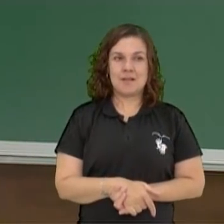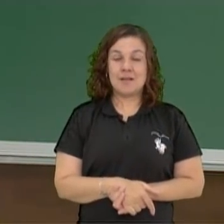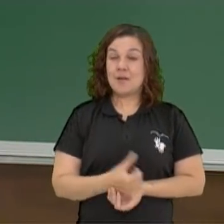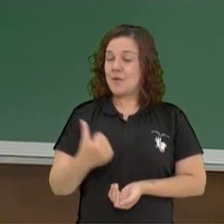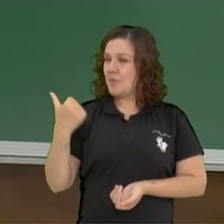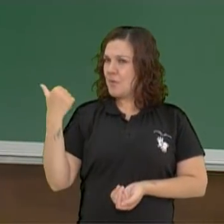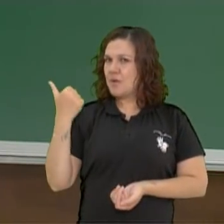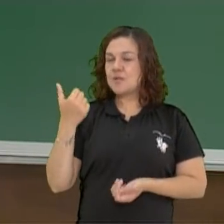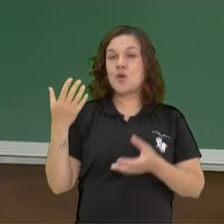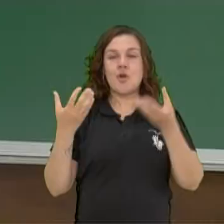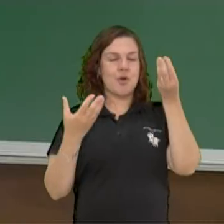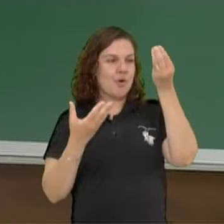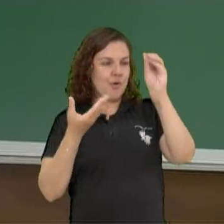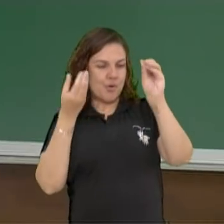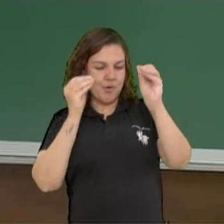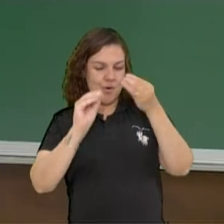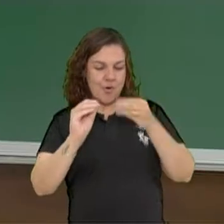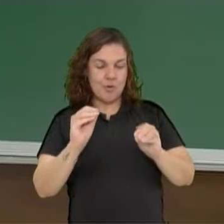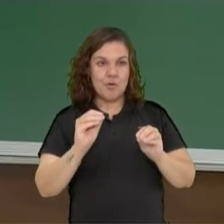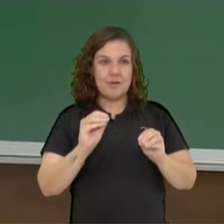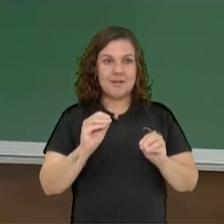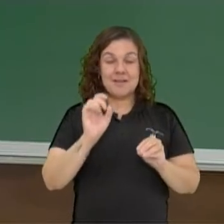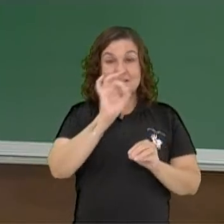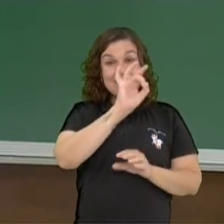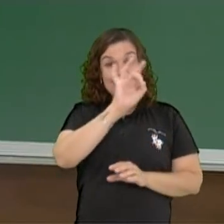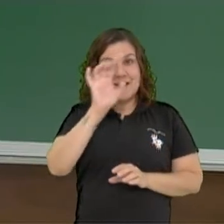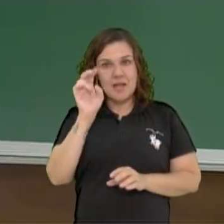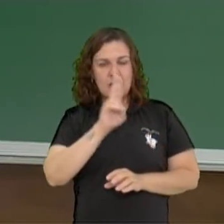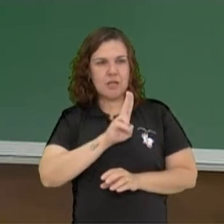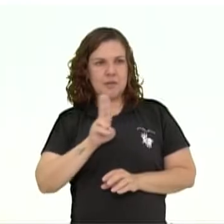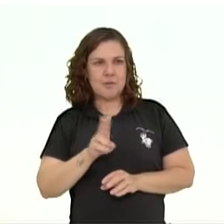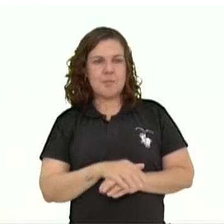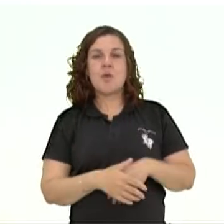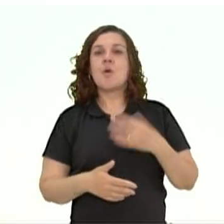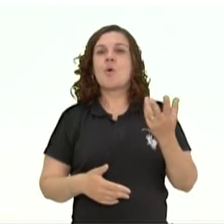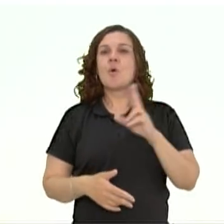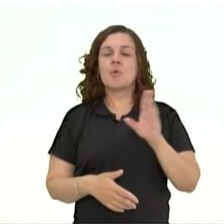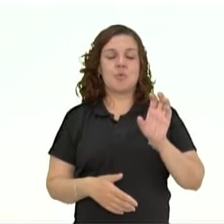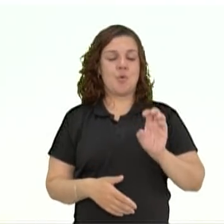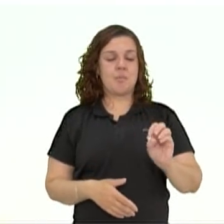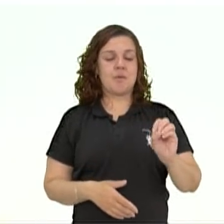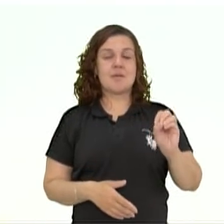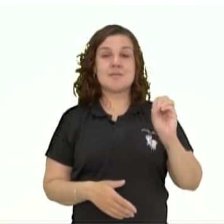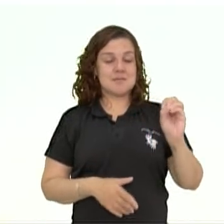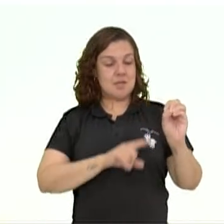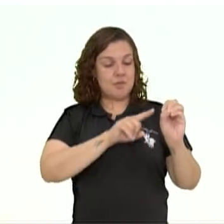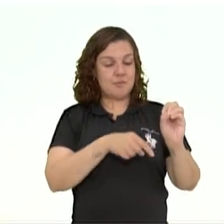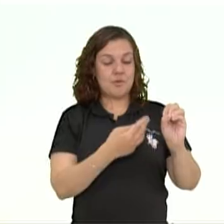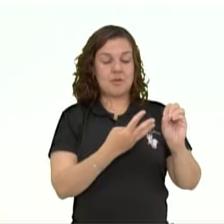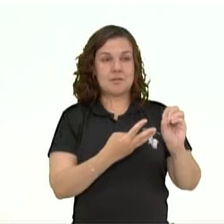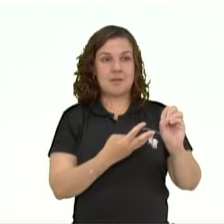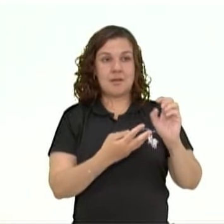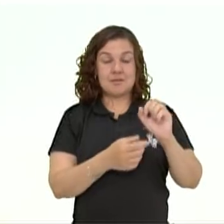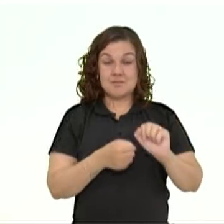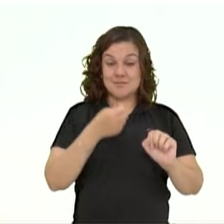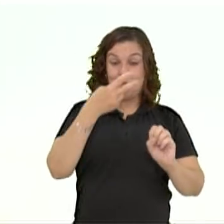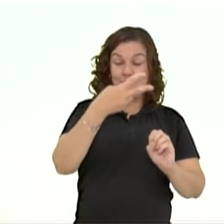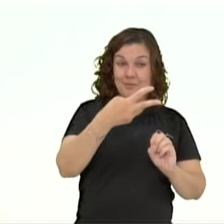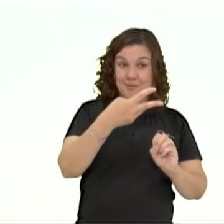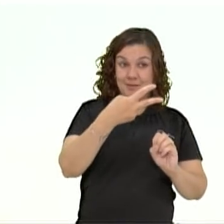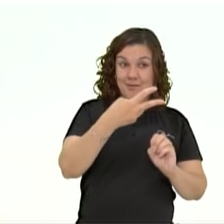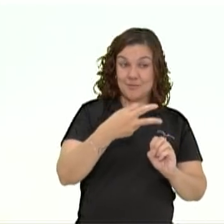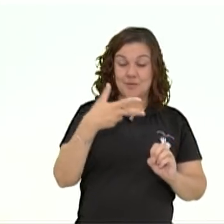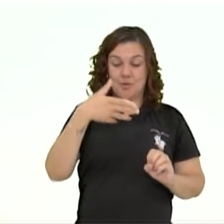professora. Complete com o nome de cada um dos elementos. Então, eu tenho lá 0,3 elevado ao quadrado, que é igual